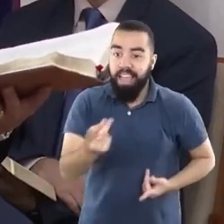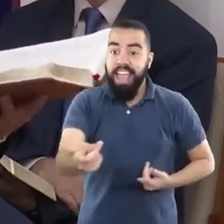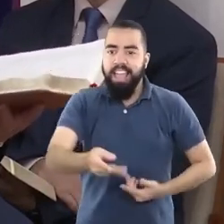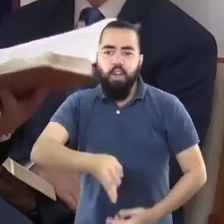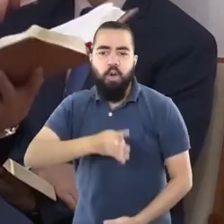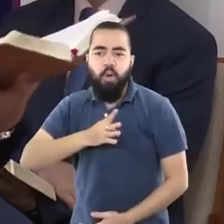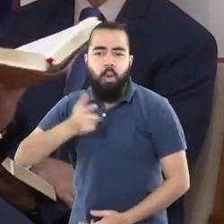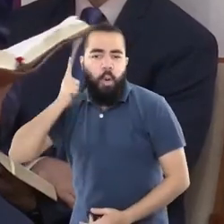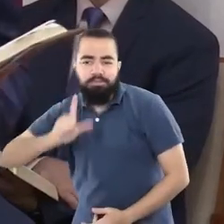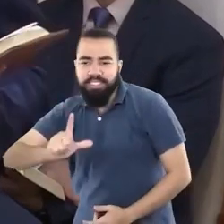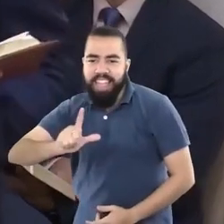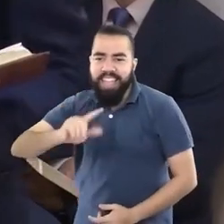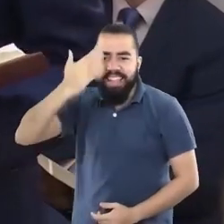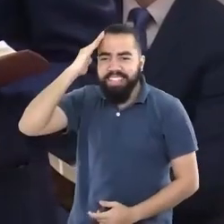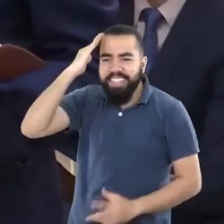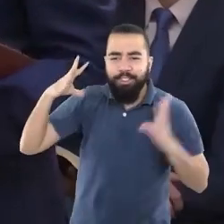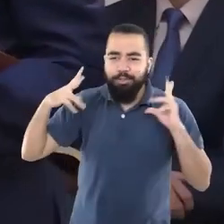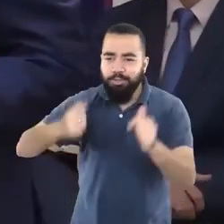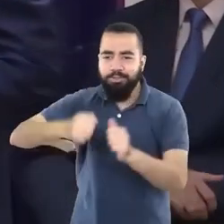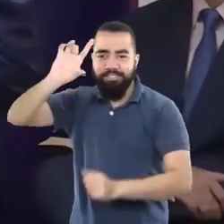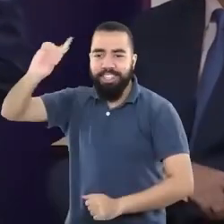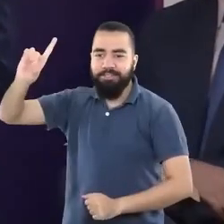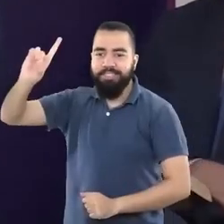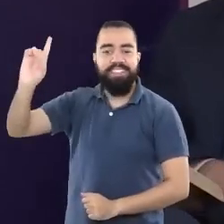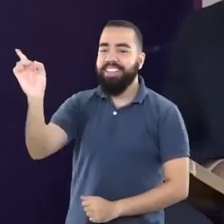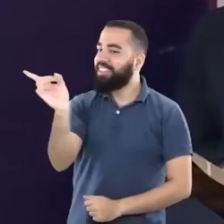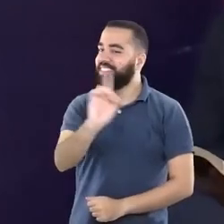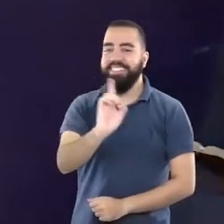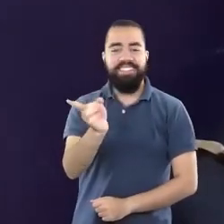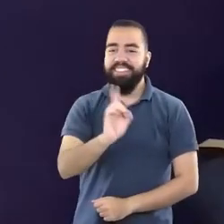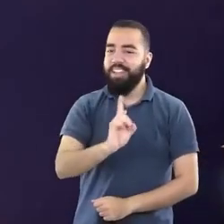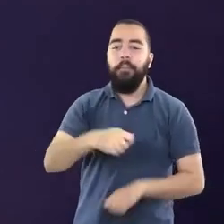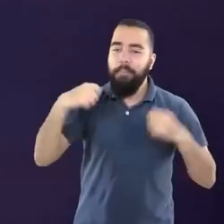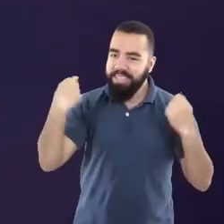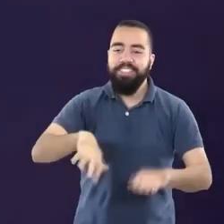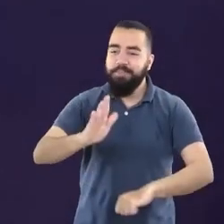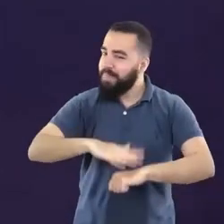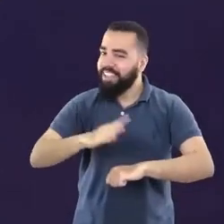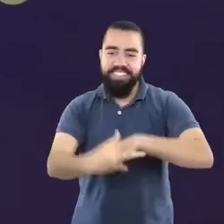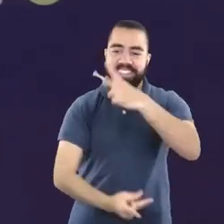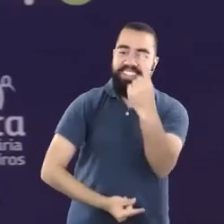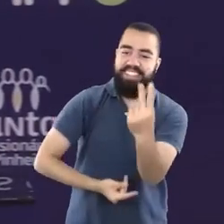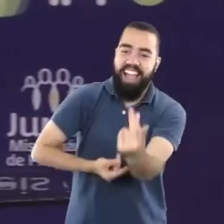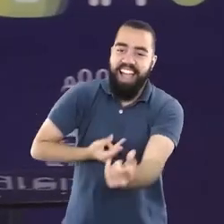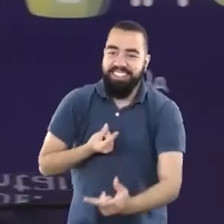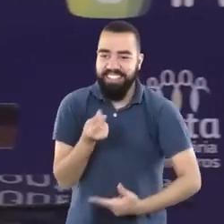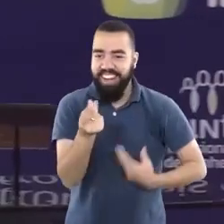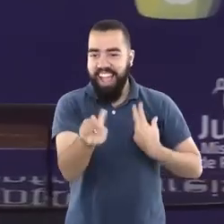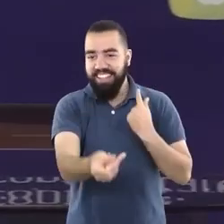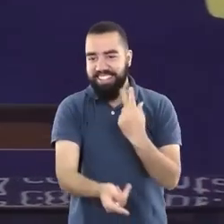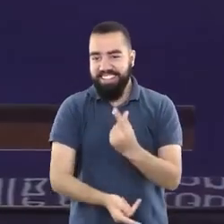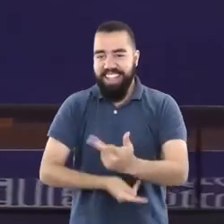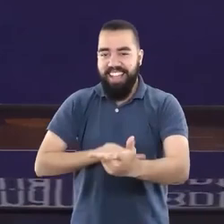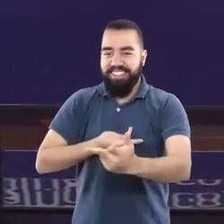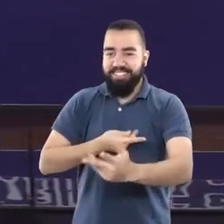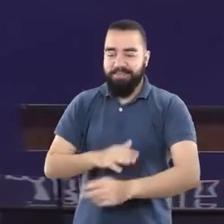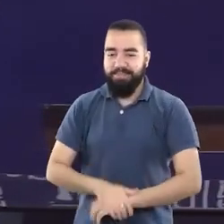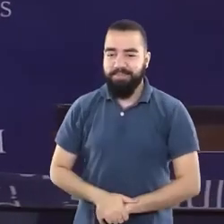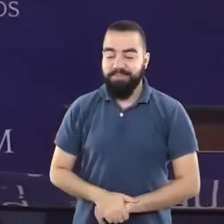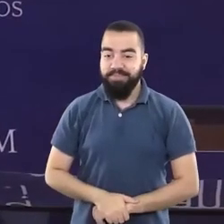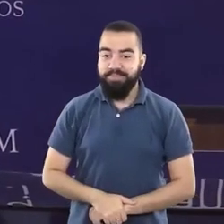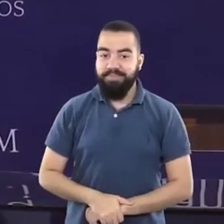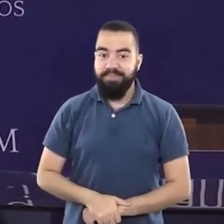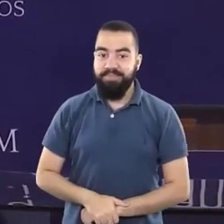é ilimitado em seu ser. Mas agora Jó está não só conhecendo a Deus, ele está conhecendo ele